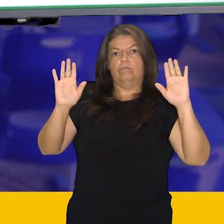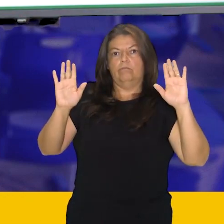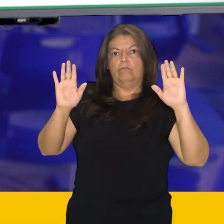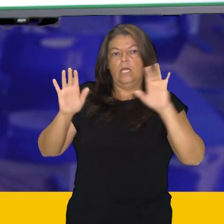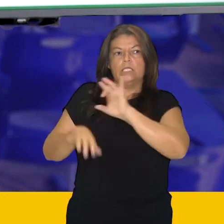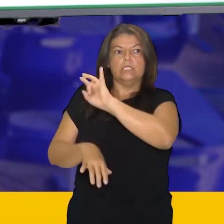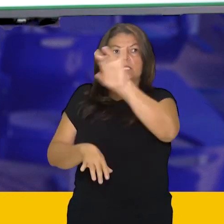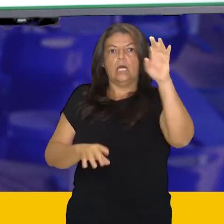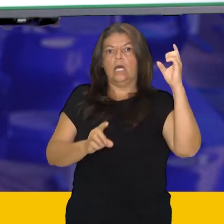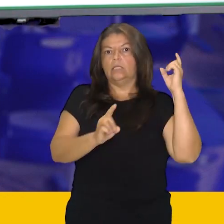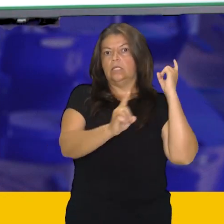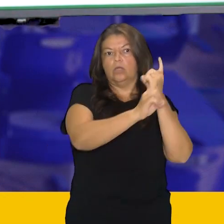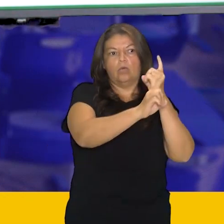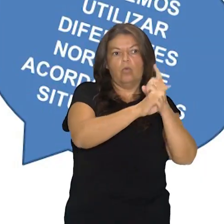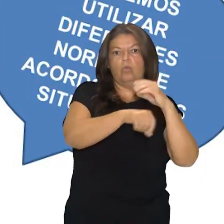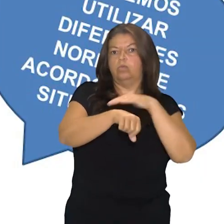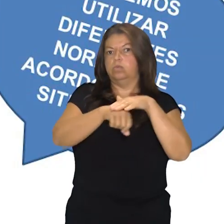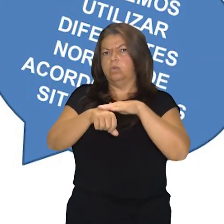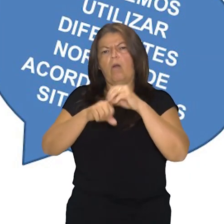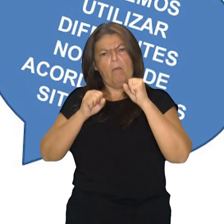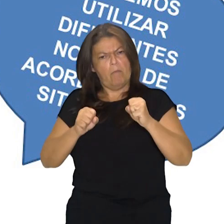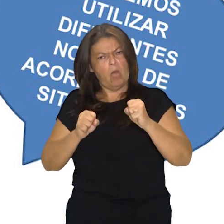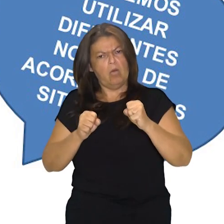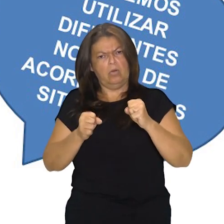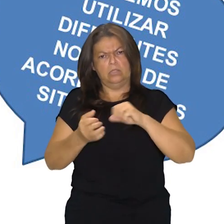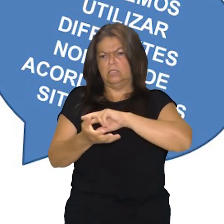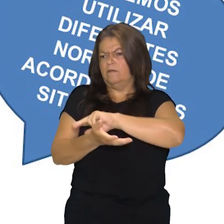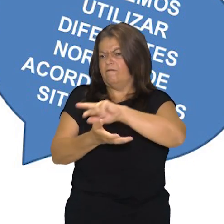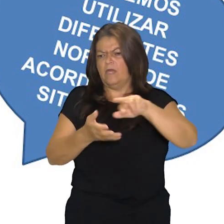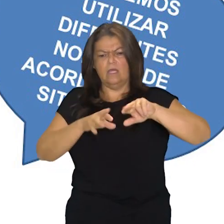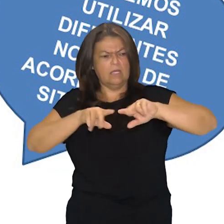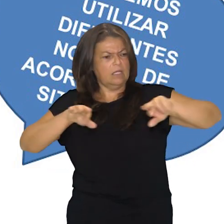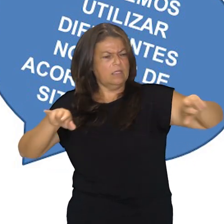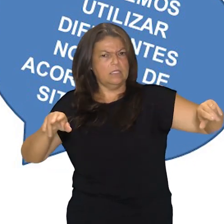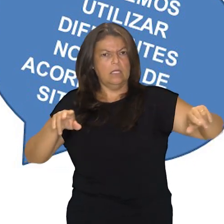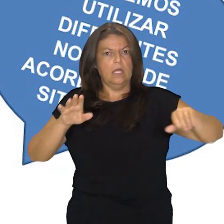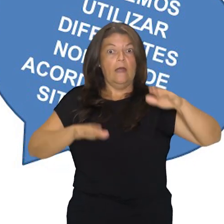padrão. Podemos utilizar diferentes normas de acordo com as